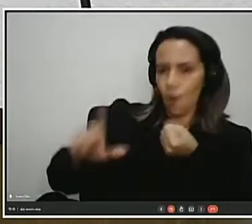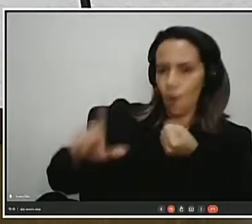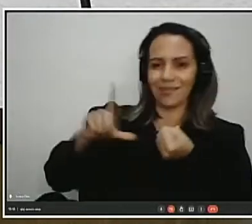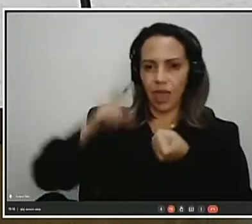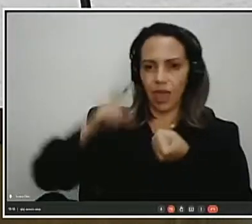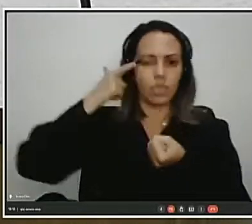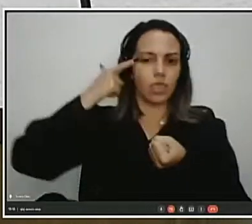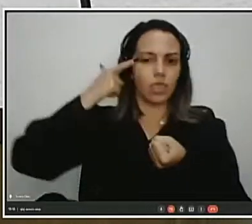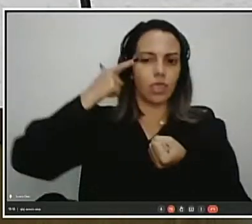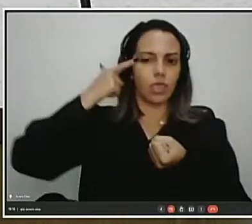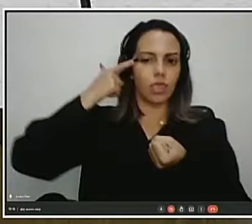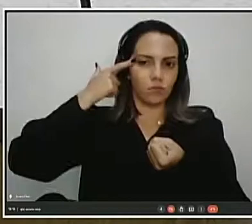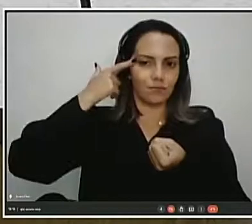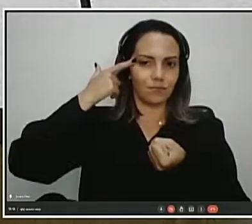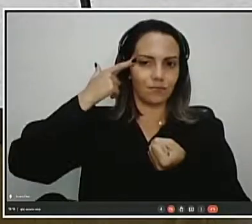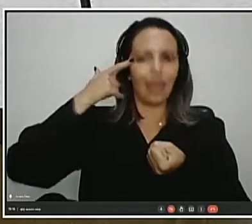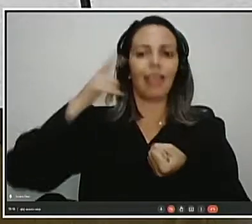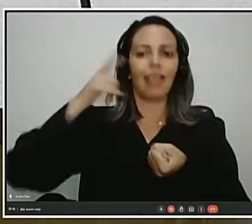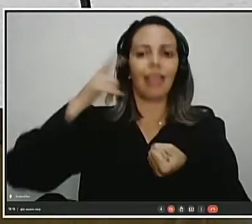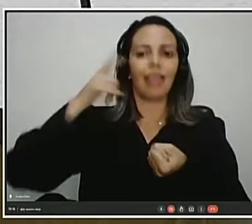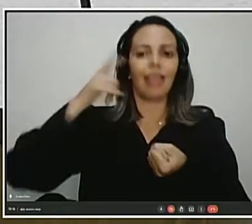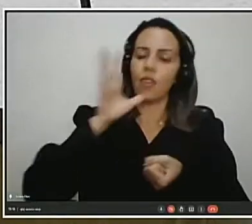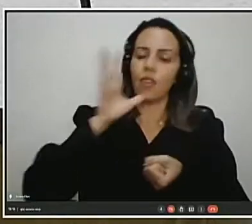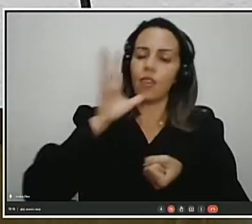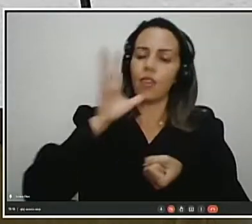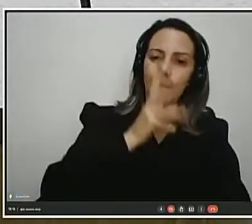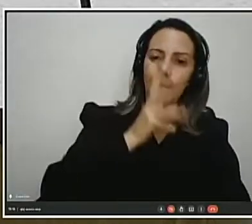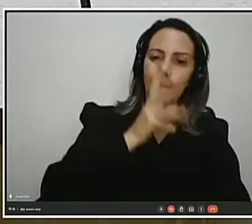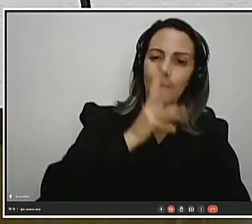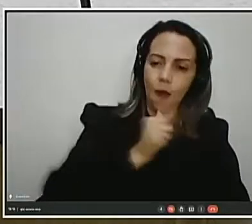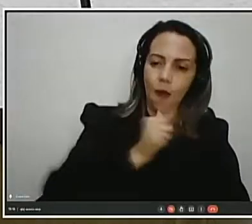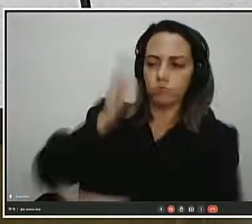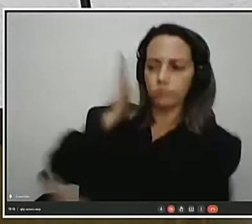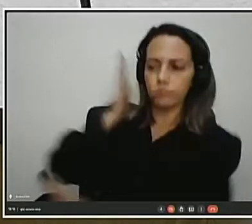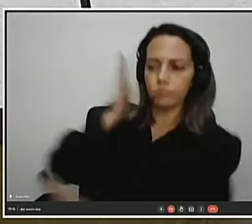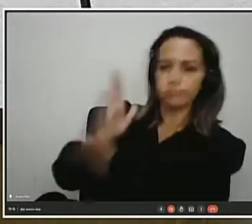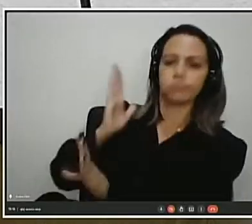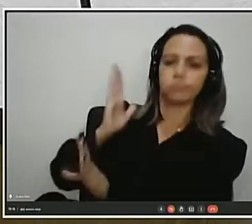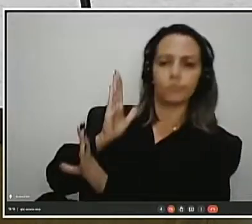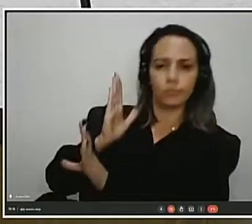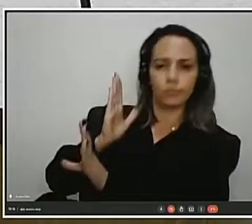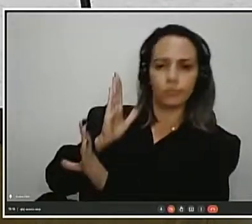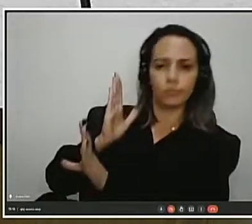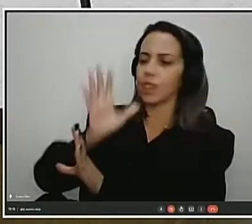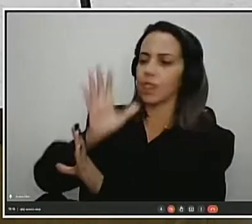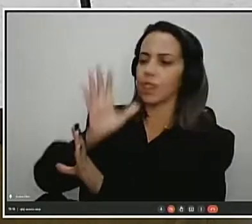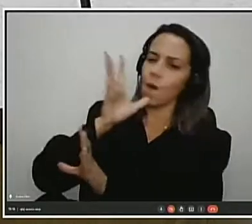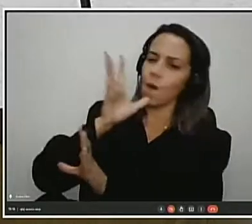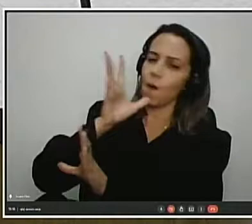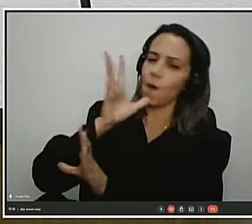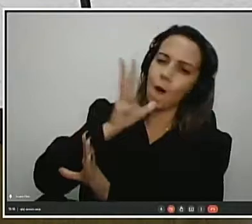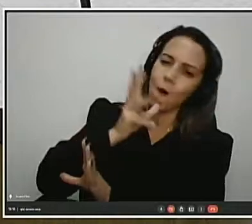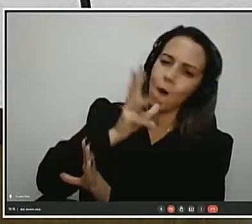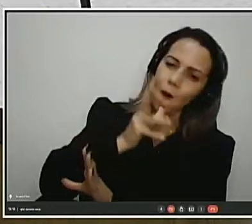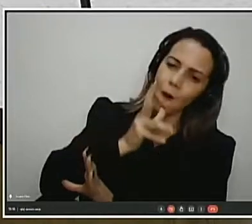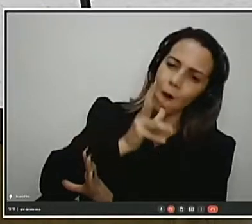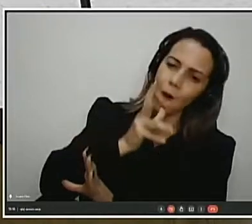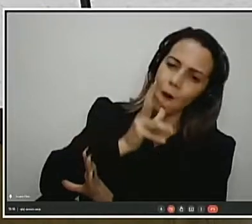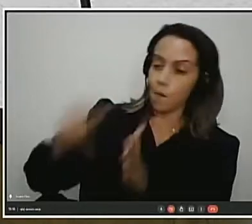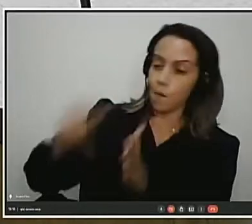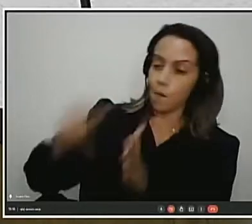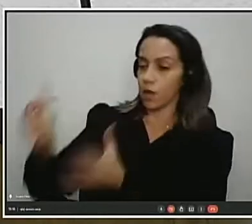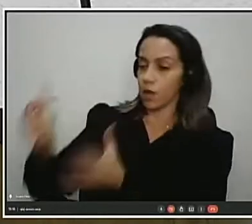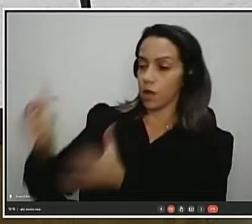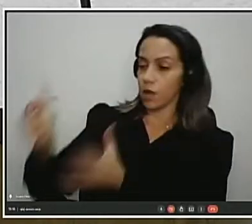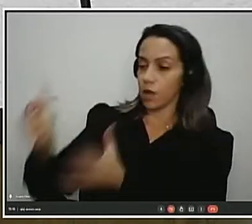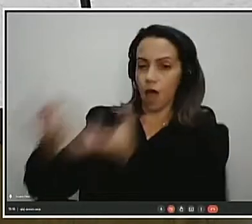Há uma demora significativa entre a notícia do nascimento da criança com trissomia 21 até o primeiro atendimento